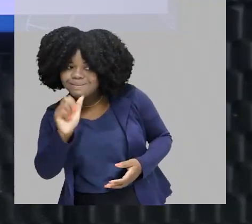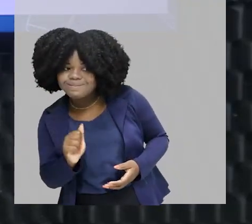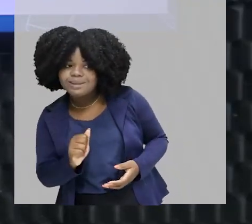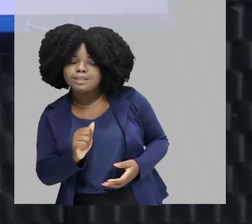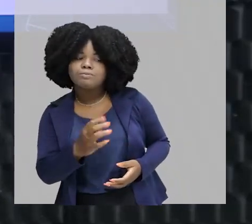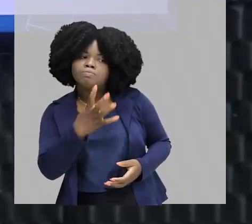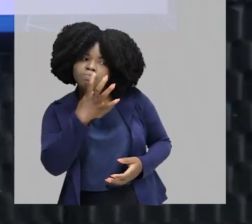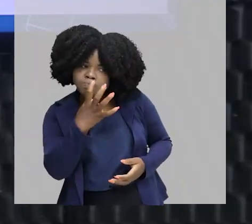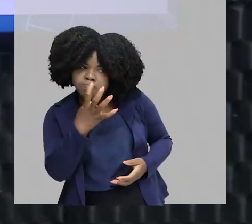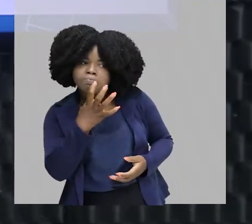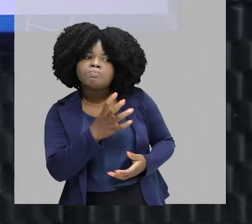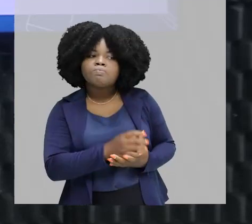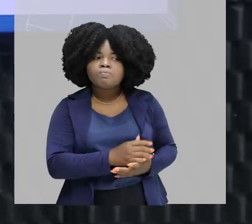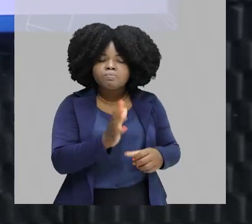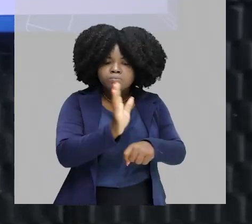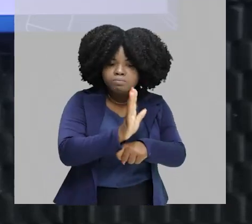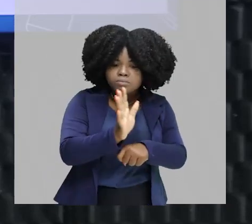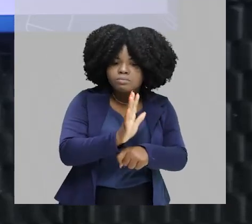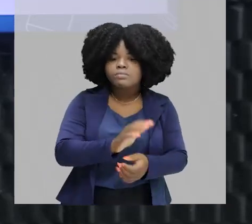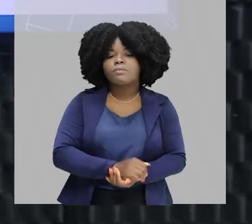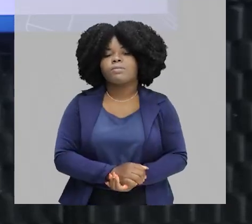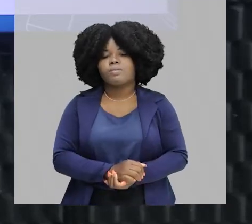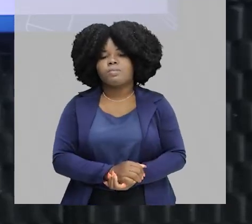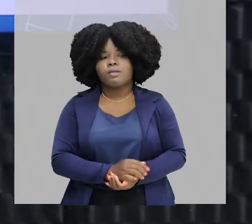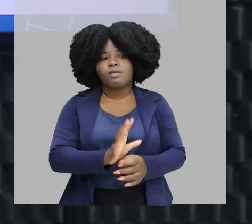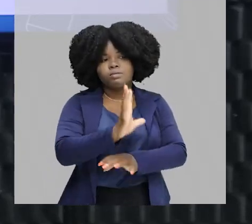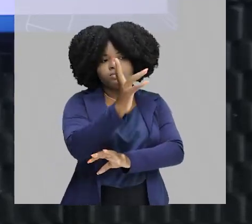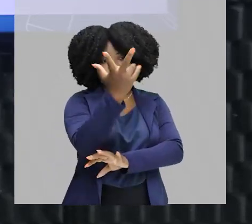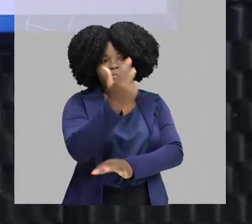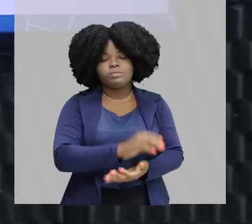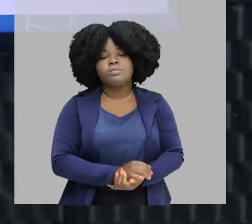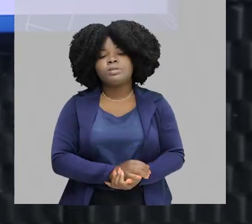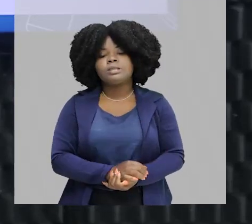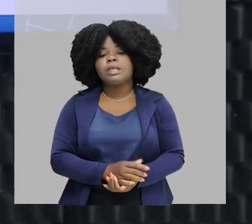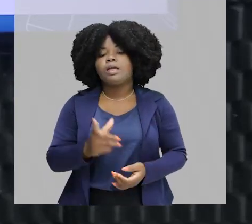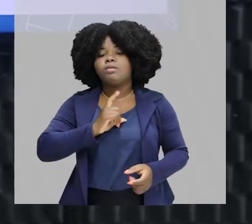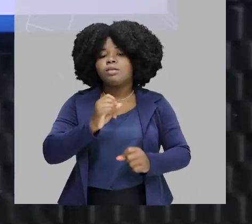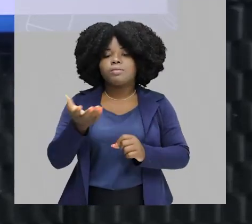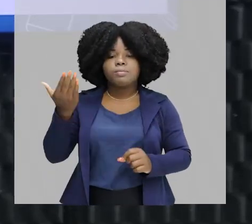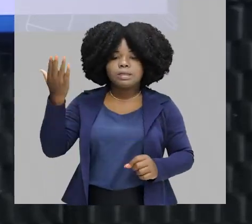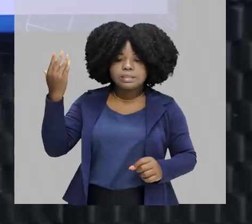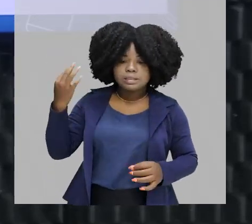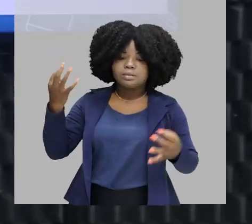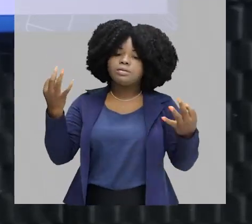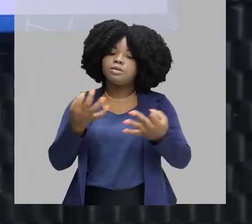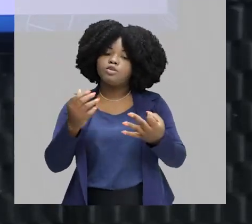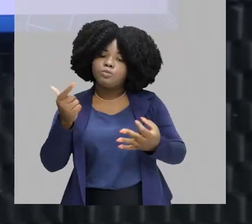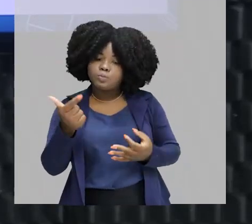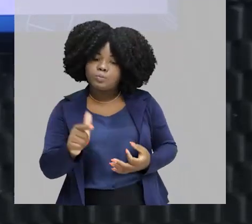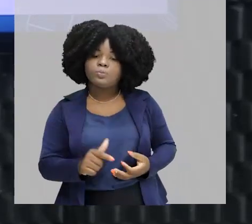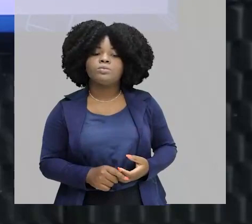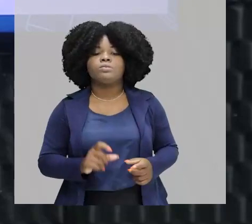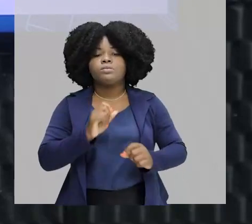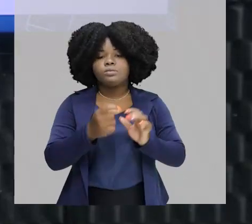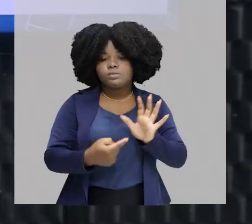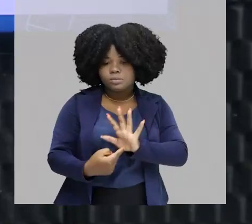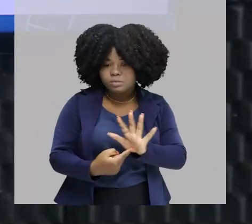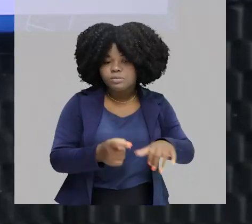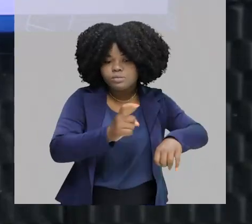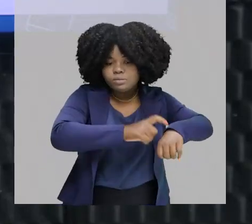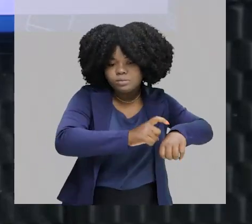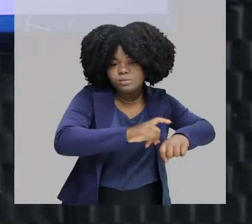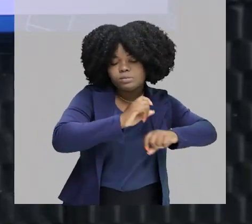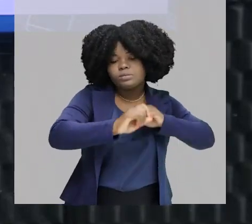olhando, fazendo a tradução literal, aí eu teria o passado perfeito contínuo, tá? Então, o que demonstra o tempo